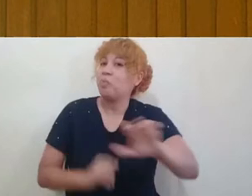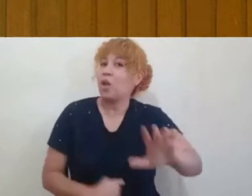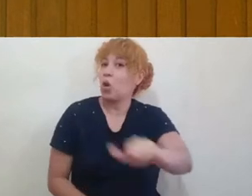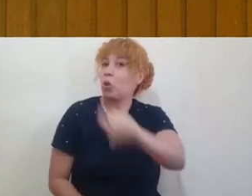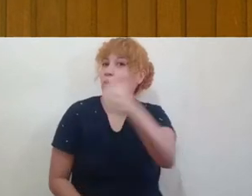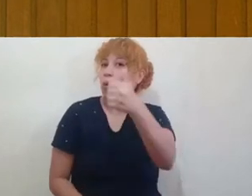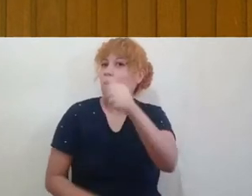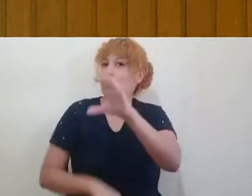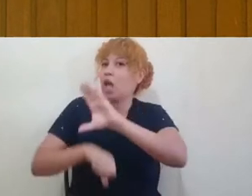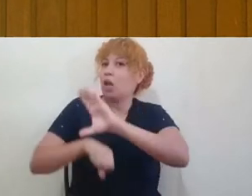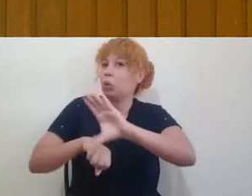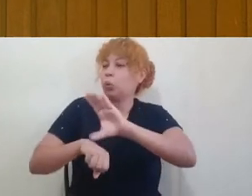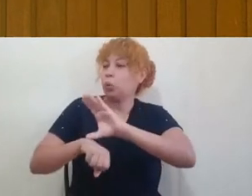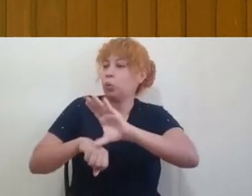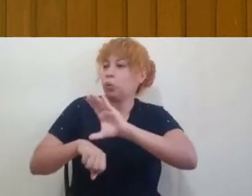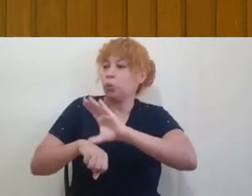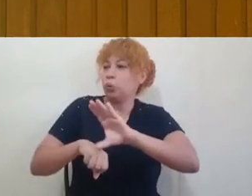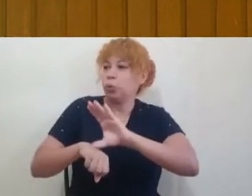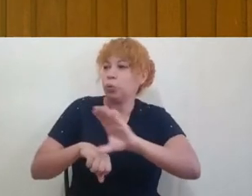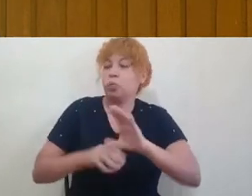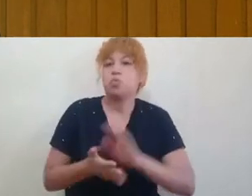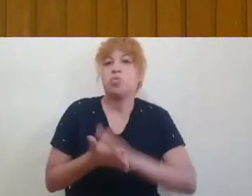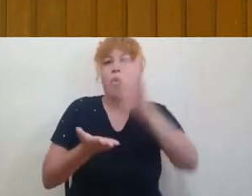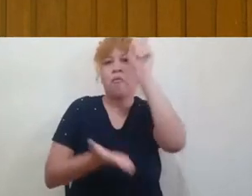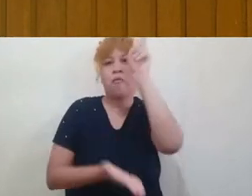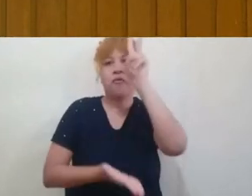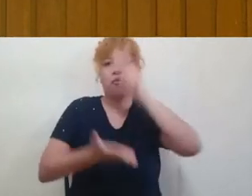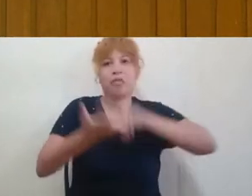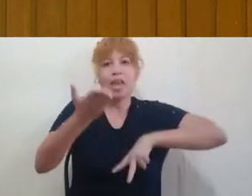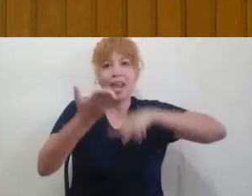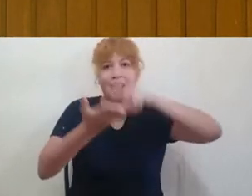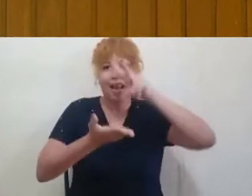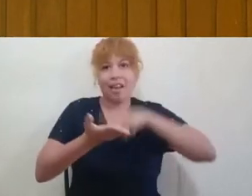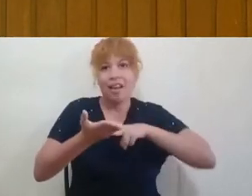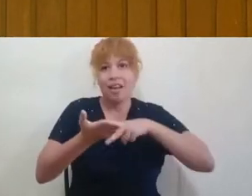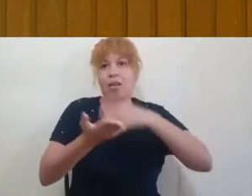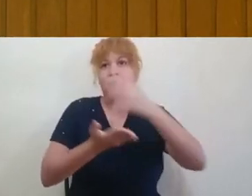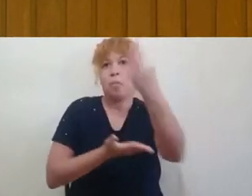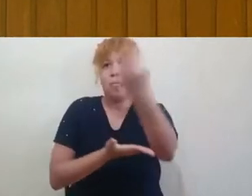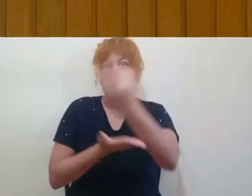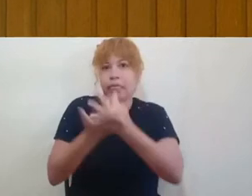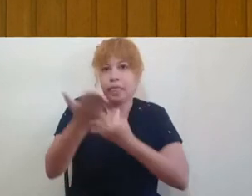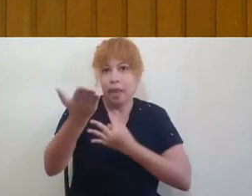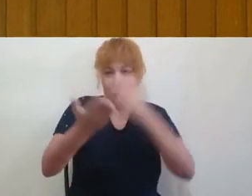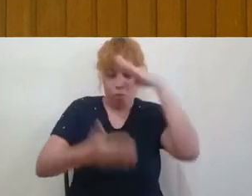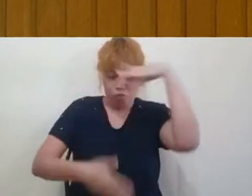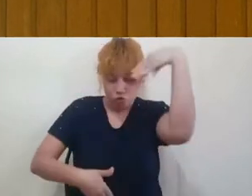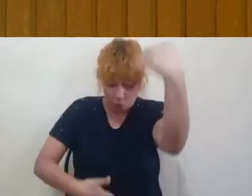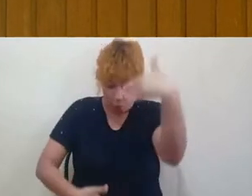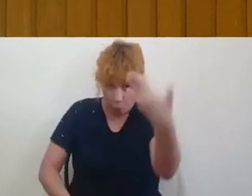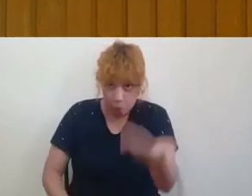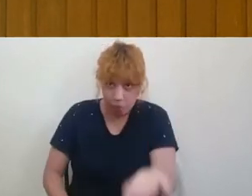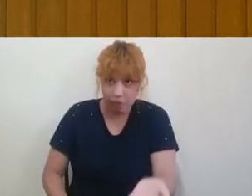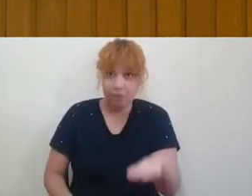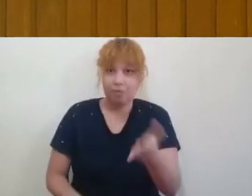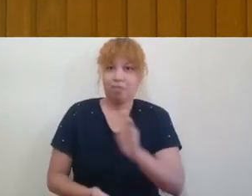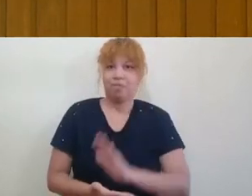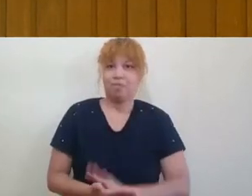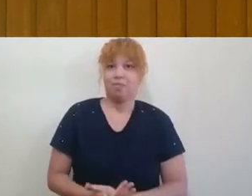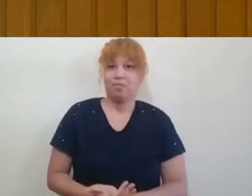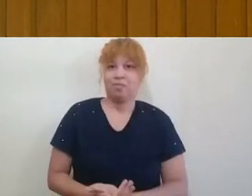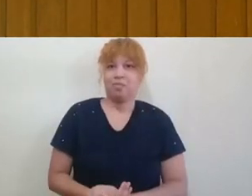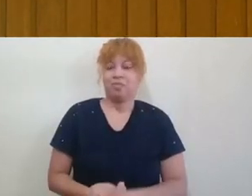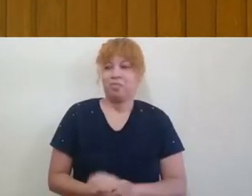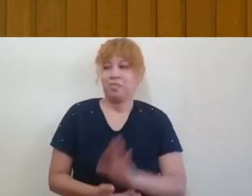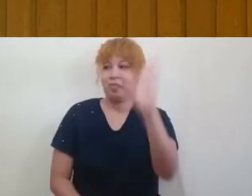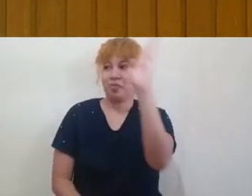preceitua o Regimento Geral da UFRPE, concede o diploma de honra ao mérito em reconhecimento ao